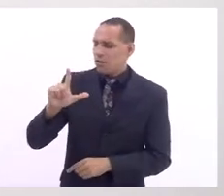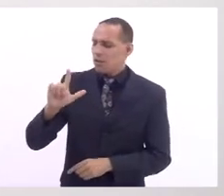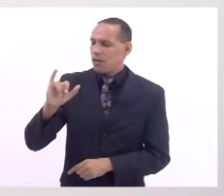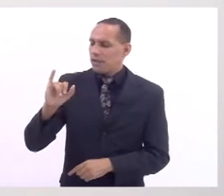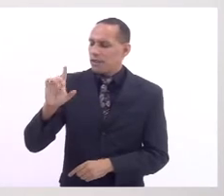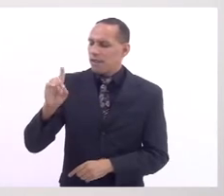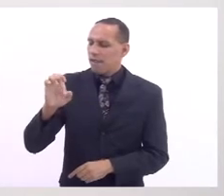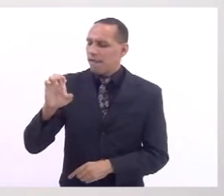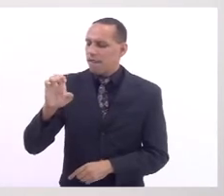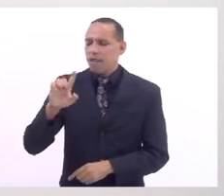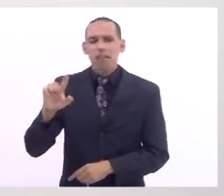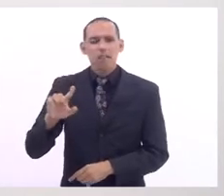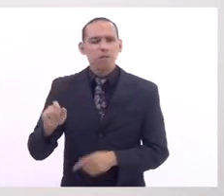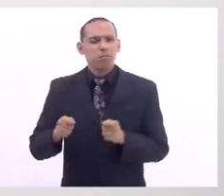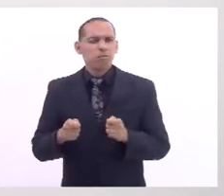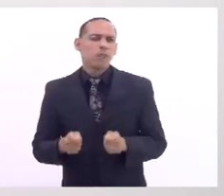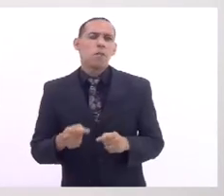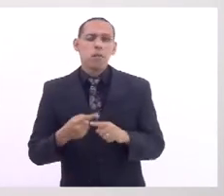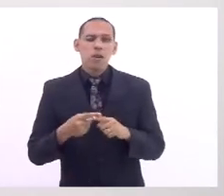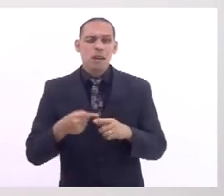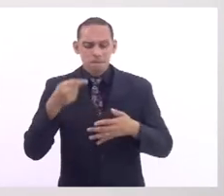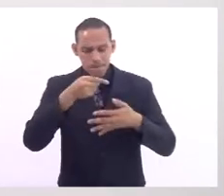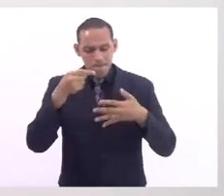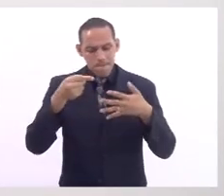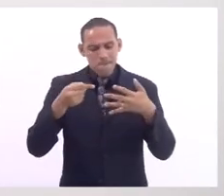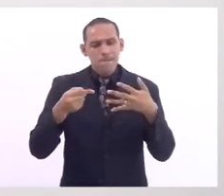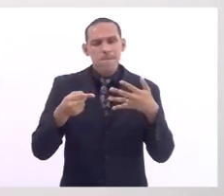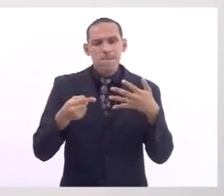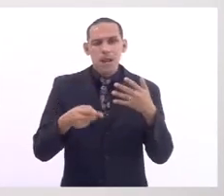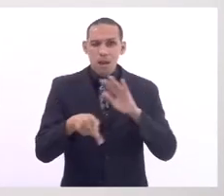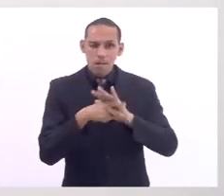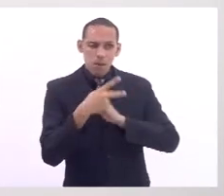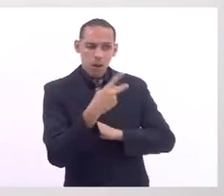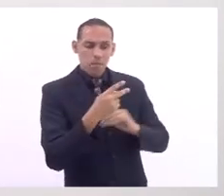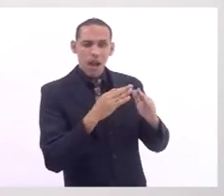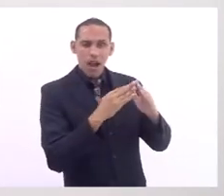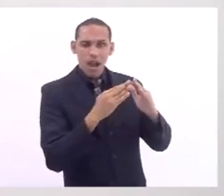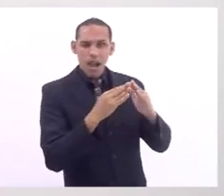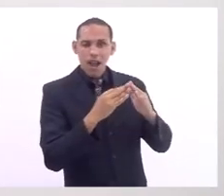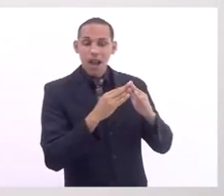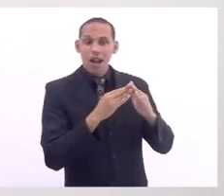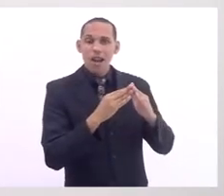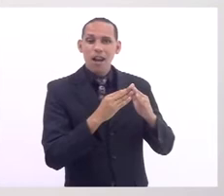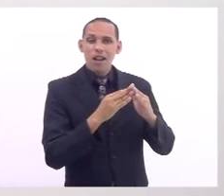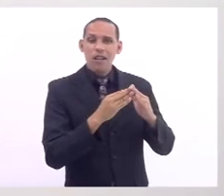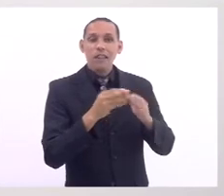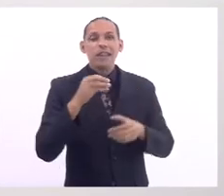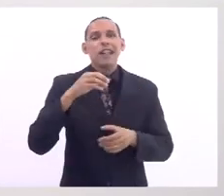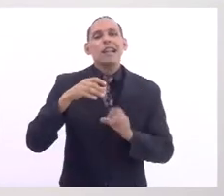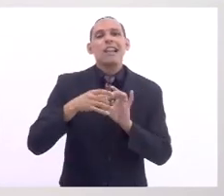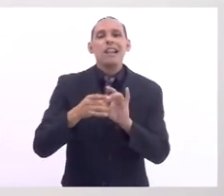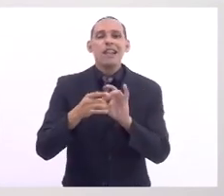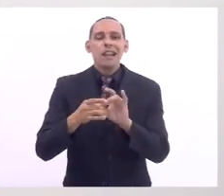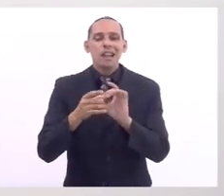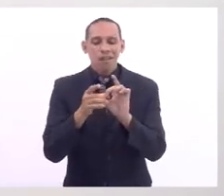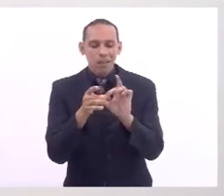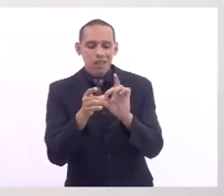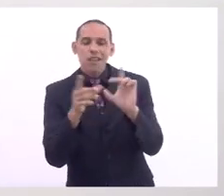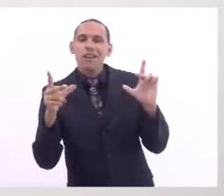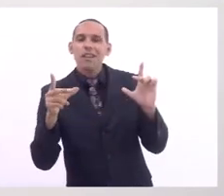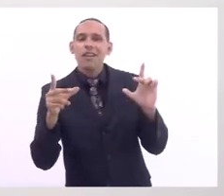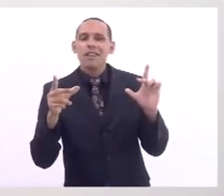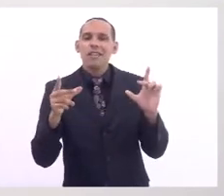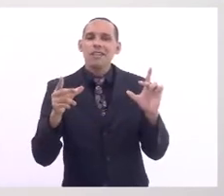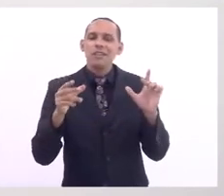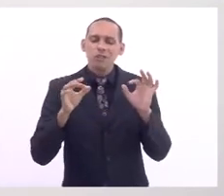pautaram a implementação EA continuidade da casa Fluminense São pautados na democracia são